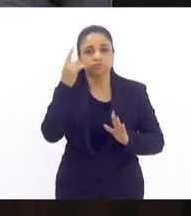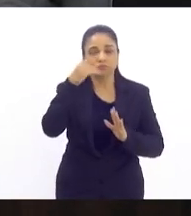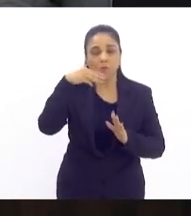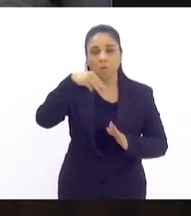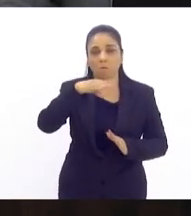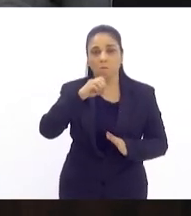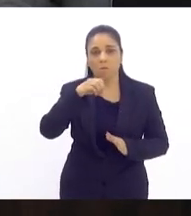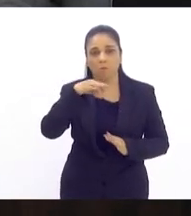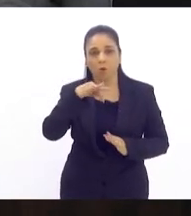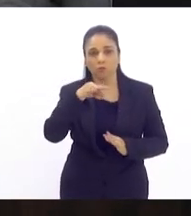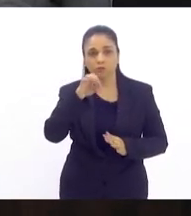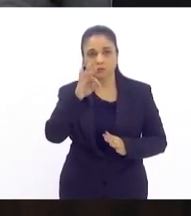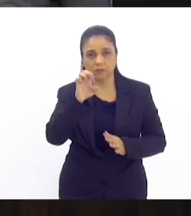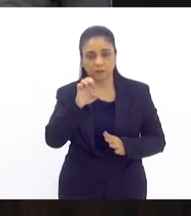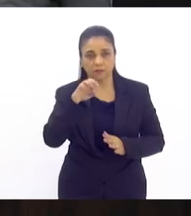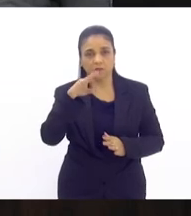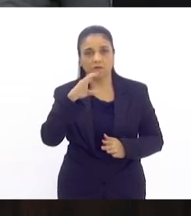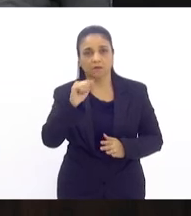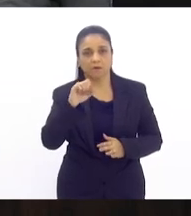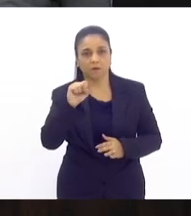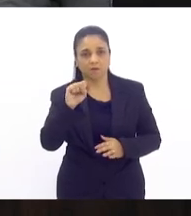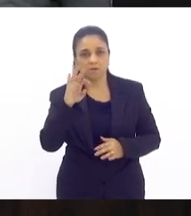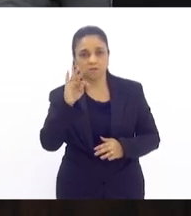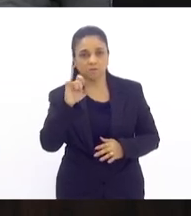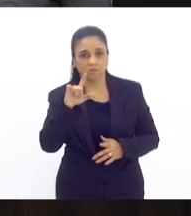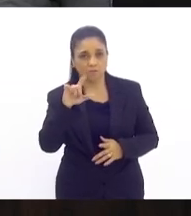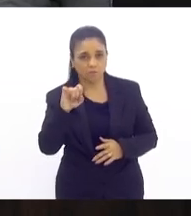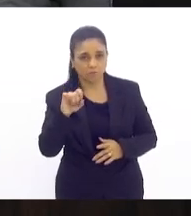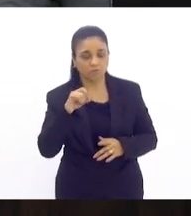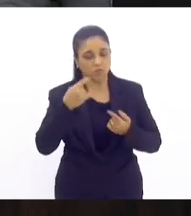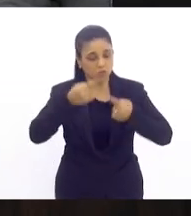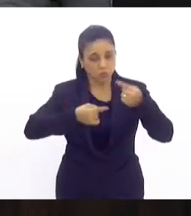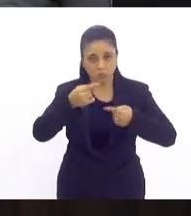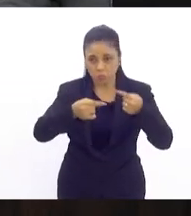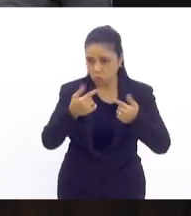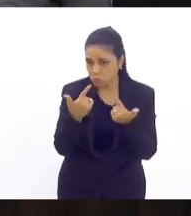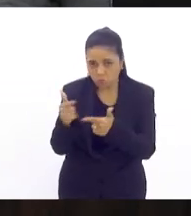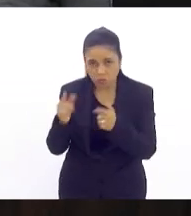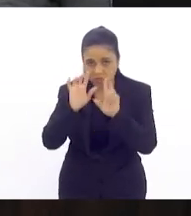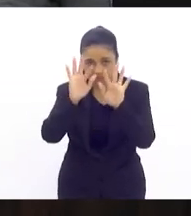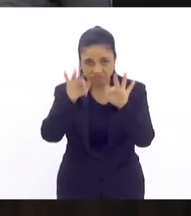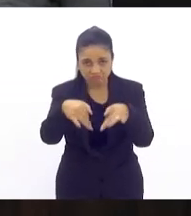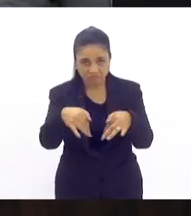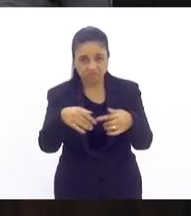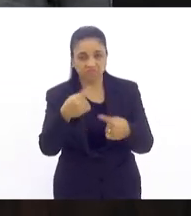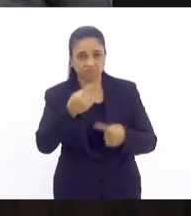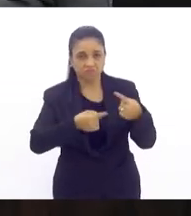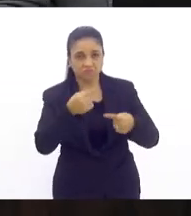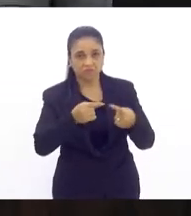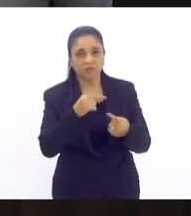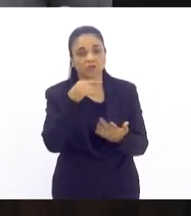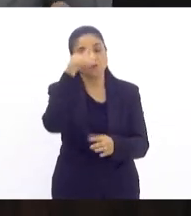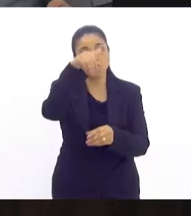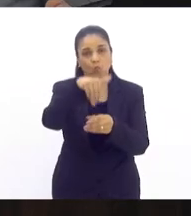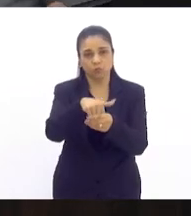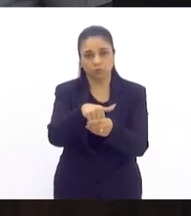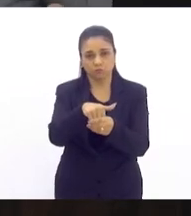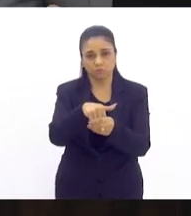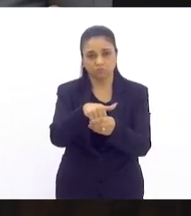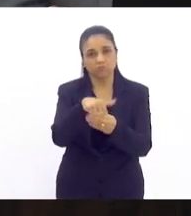Castelo em discussão não havendo mais quem que discutir encerrado a discussão em votação